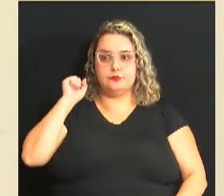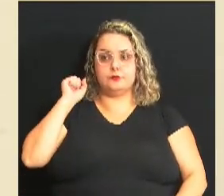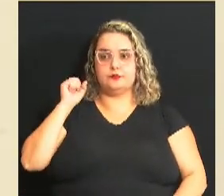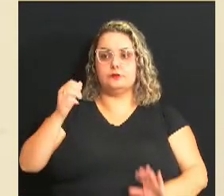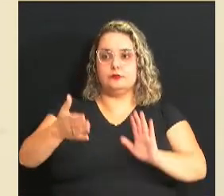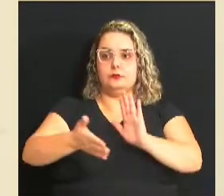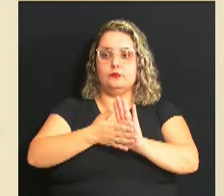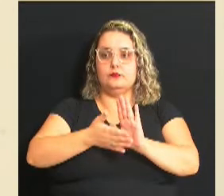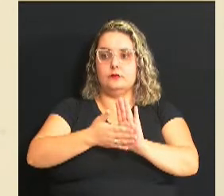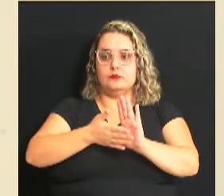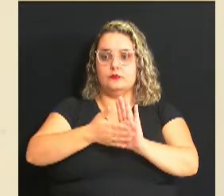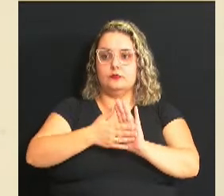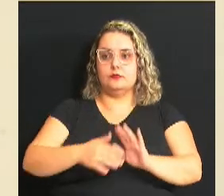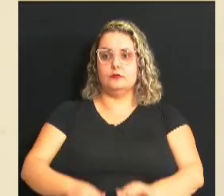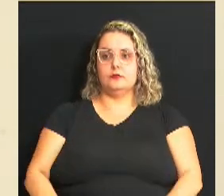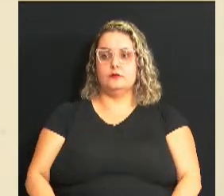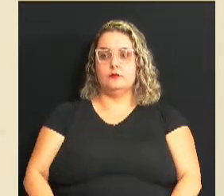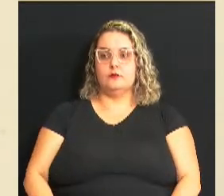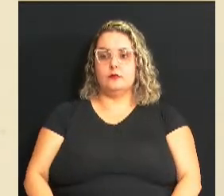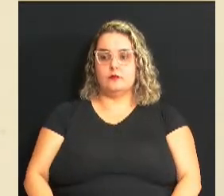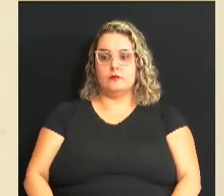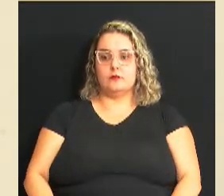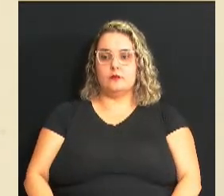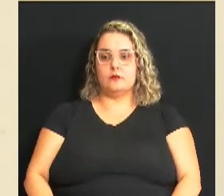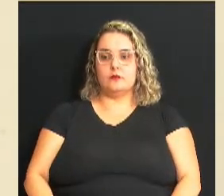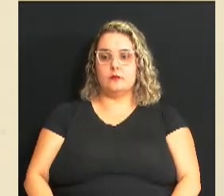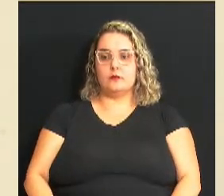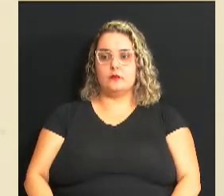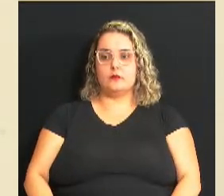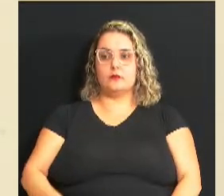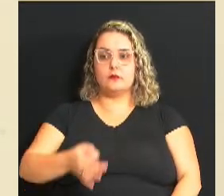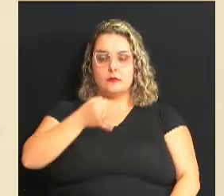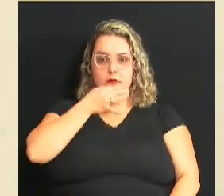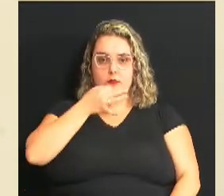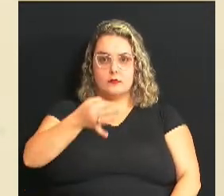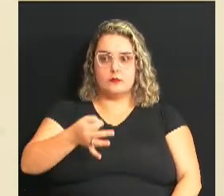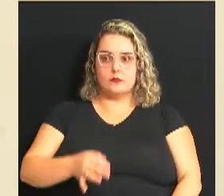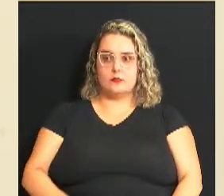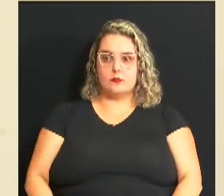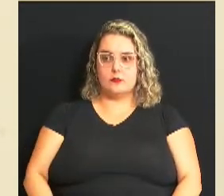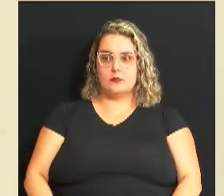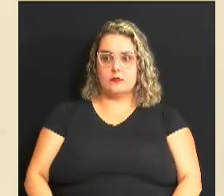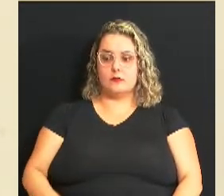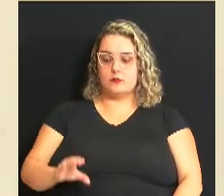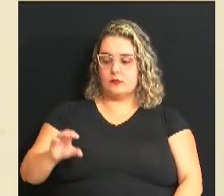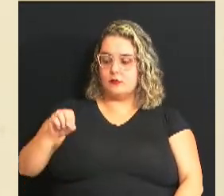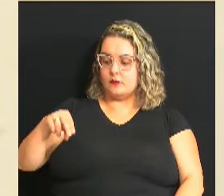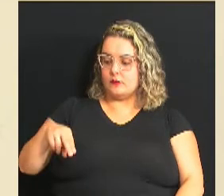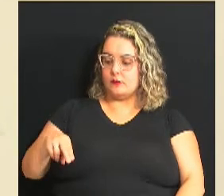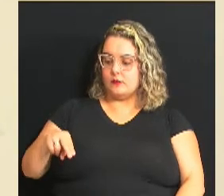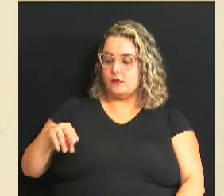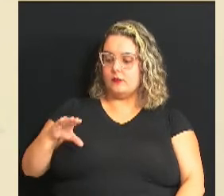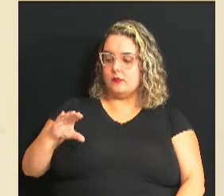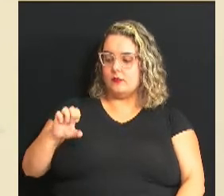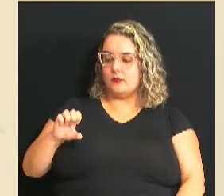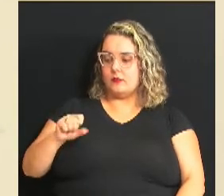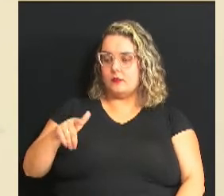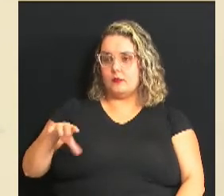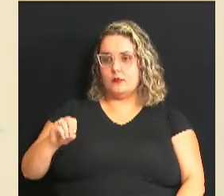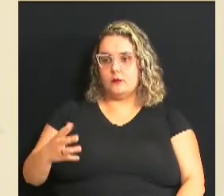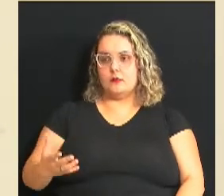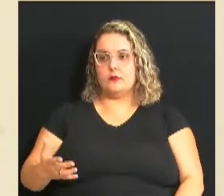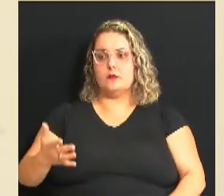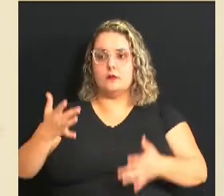proposta que sugere a concessão dos teatros